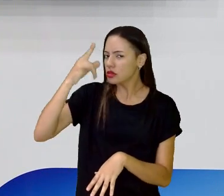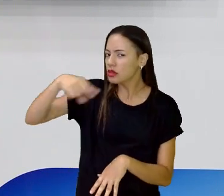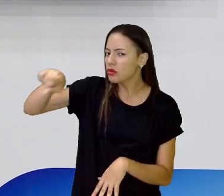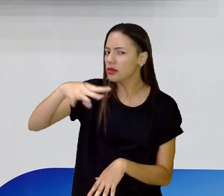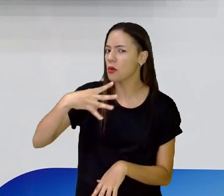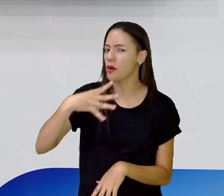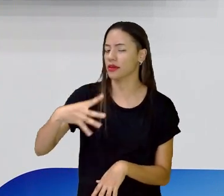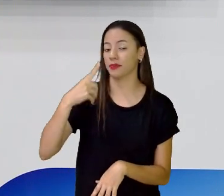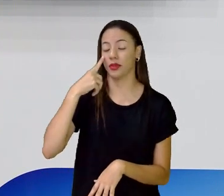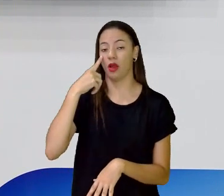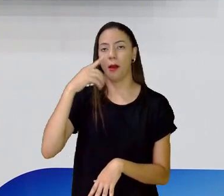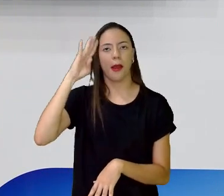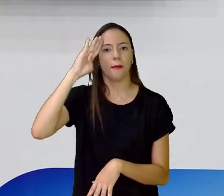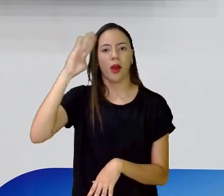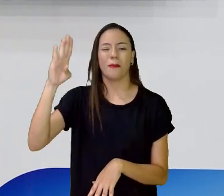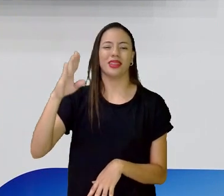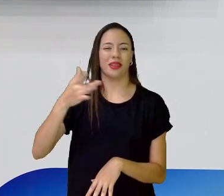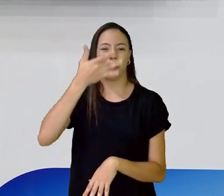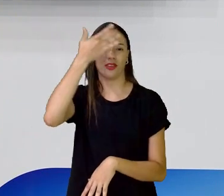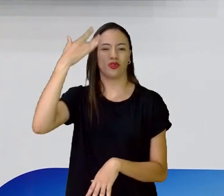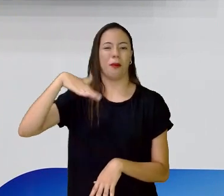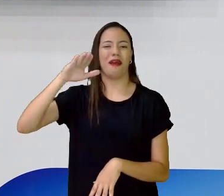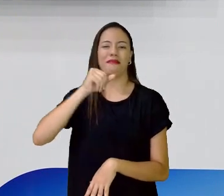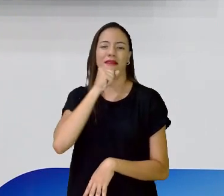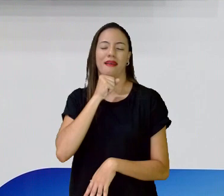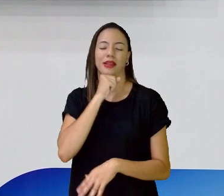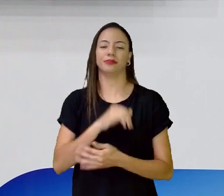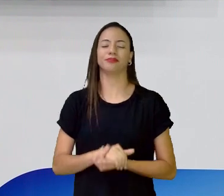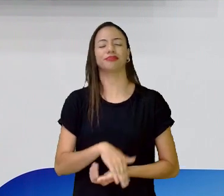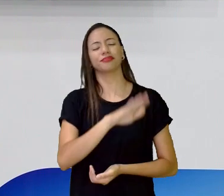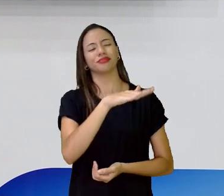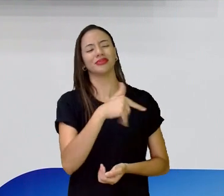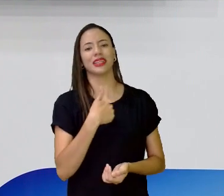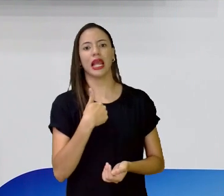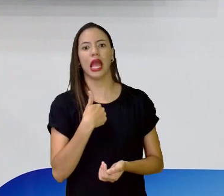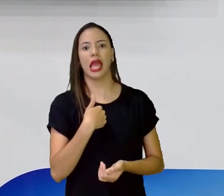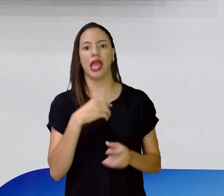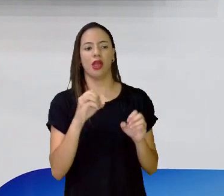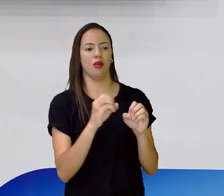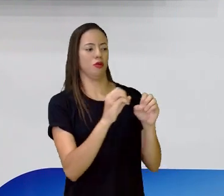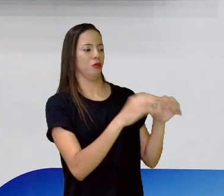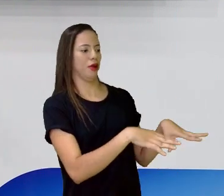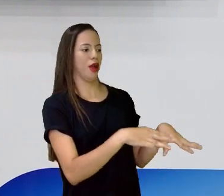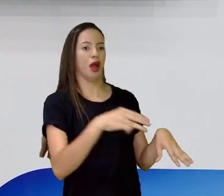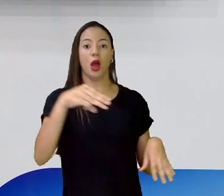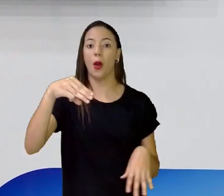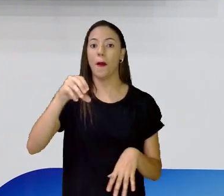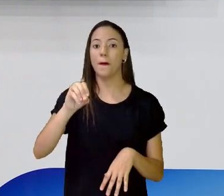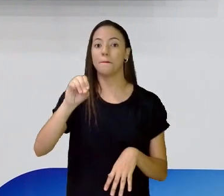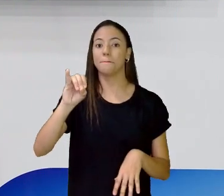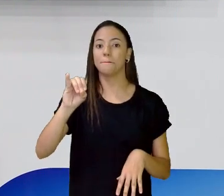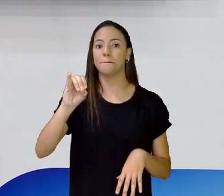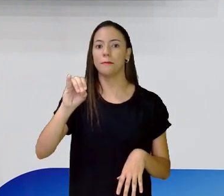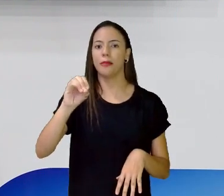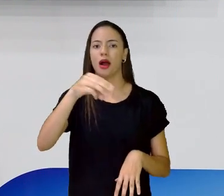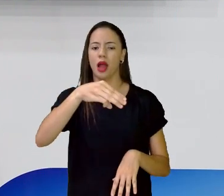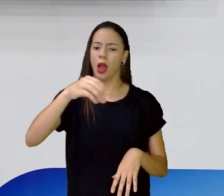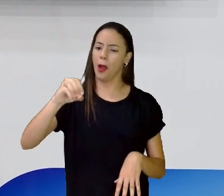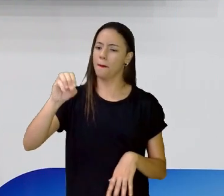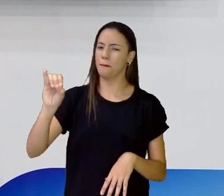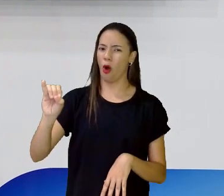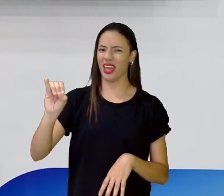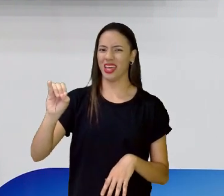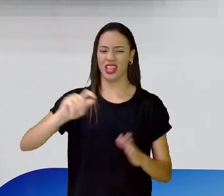viram, principalmente os mais antigos dizem assim, ah, eu deixei um mói de chaves lá na mesa. Mói de